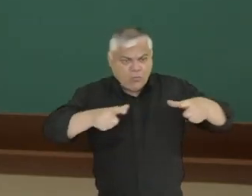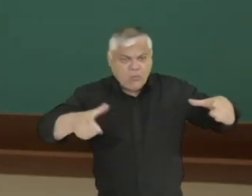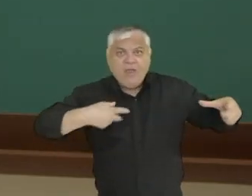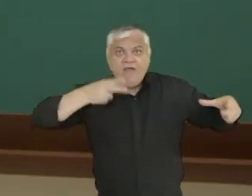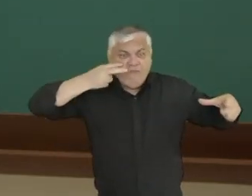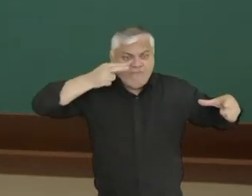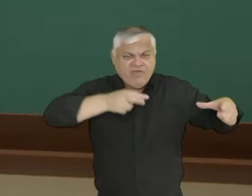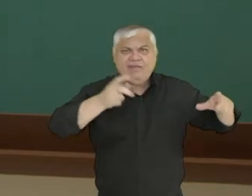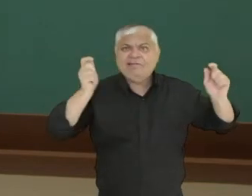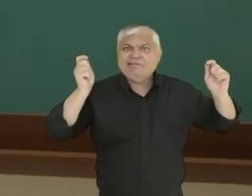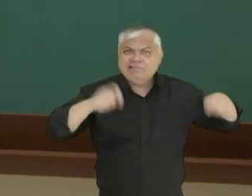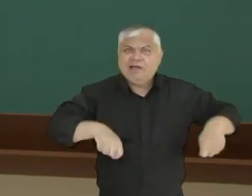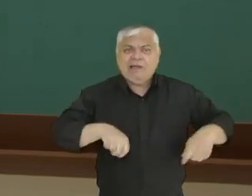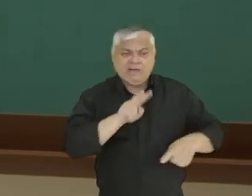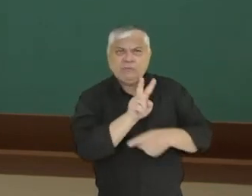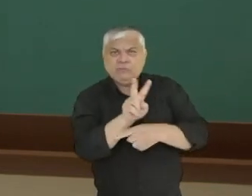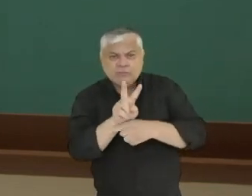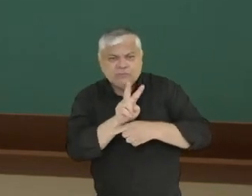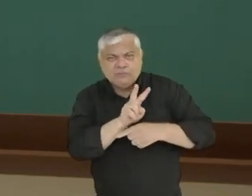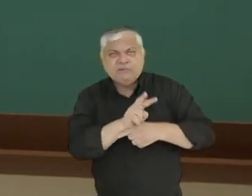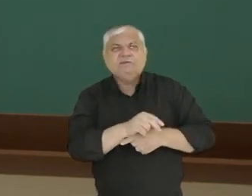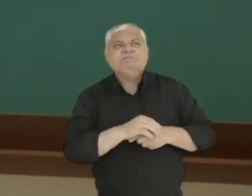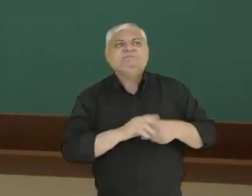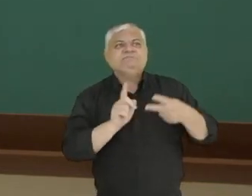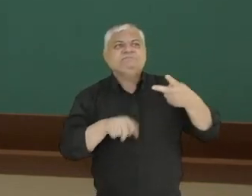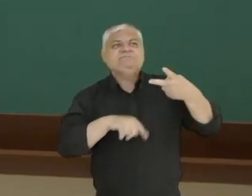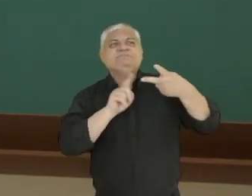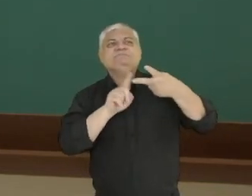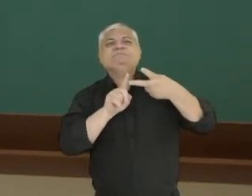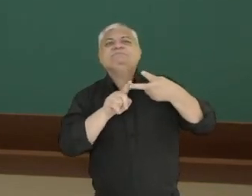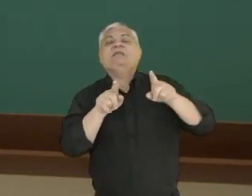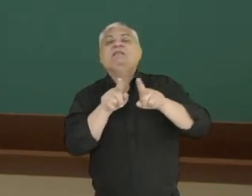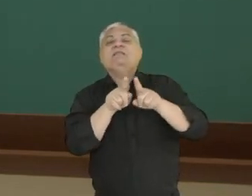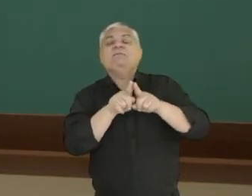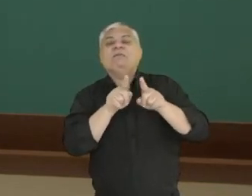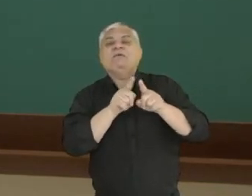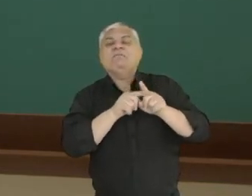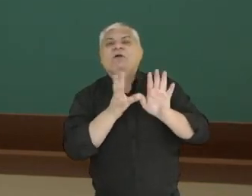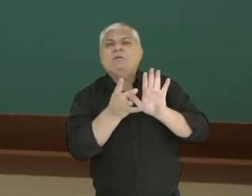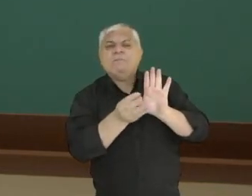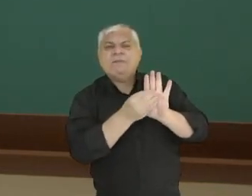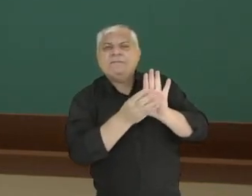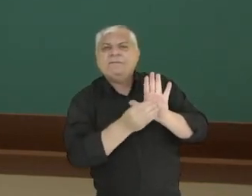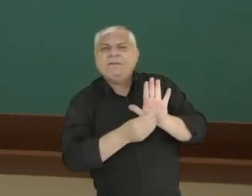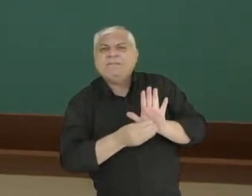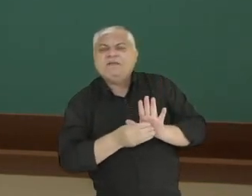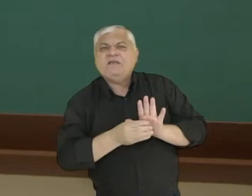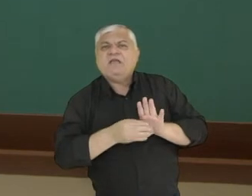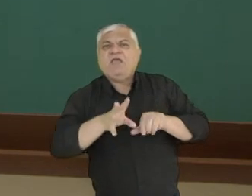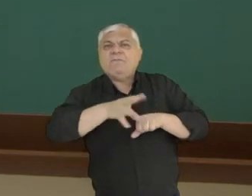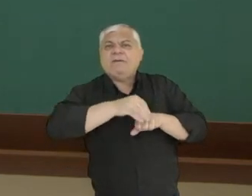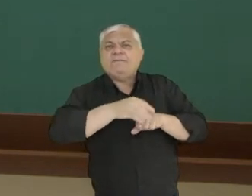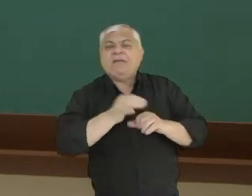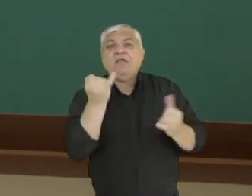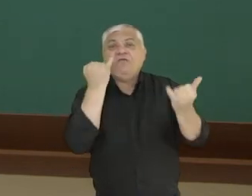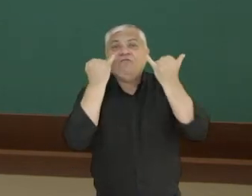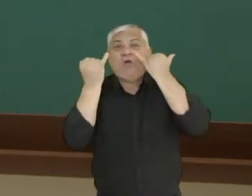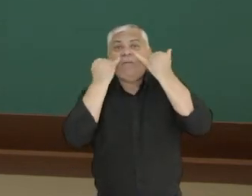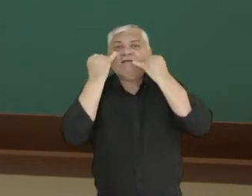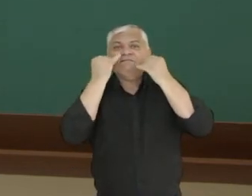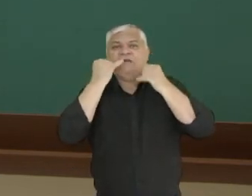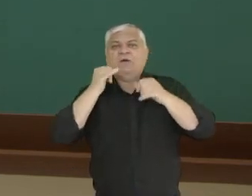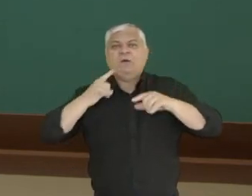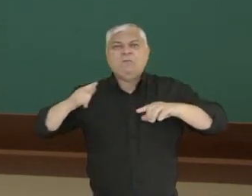área, monitorar essa grande área. Maior frequência na obtenção de dados, haja vista que os satélites que estão cobrindo